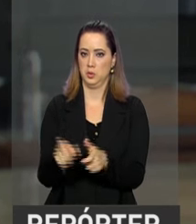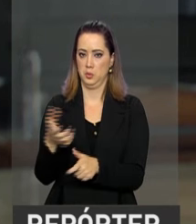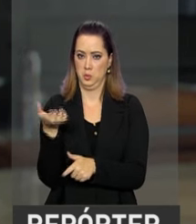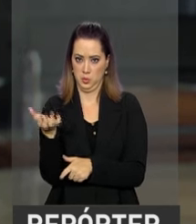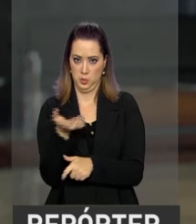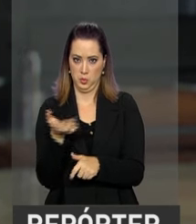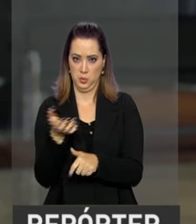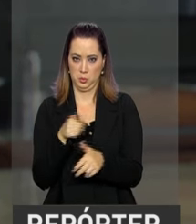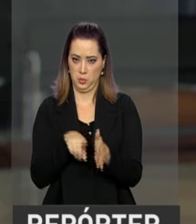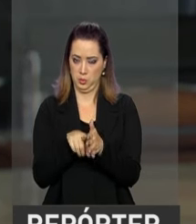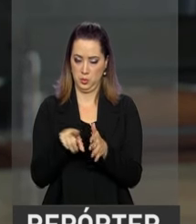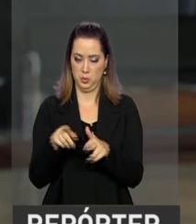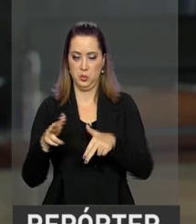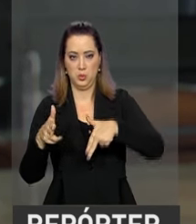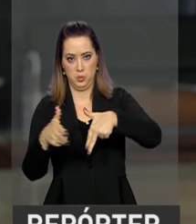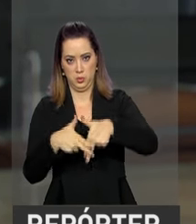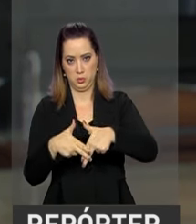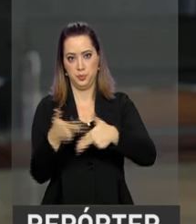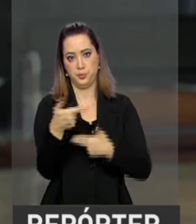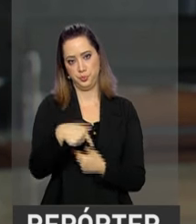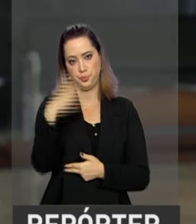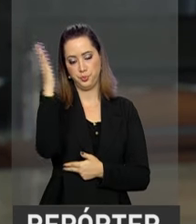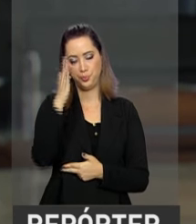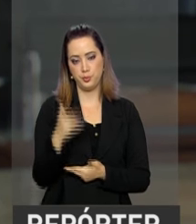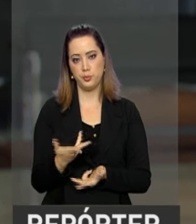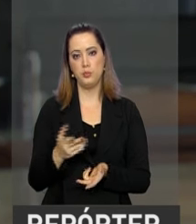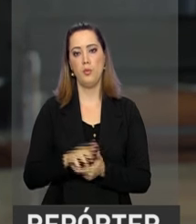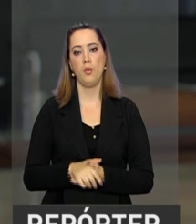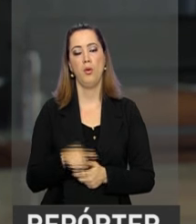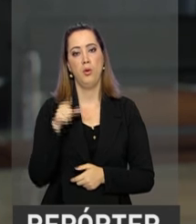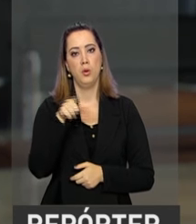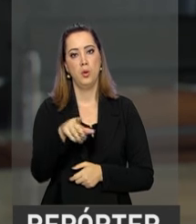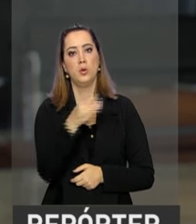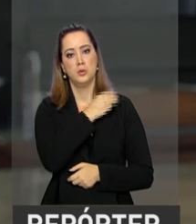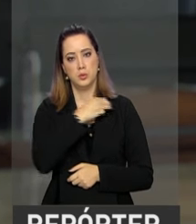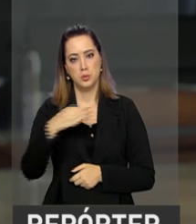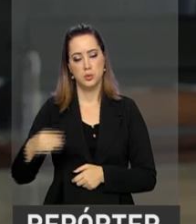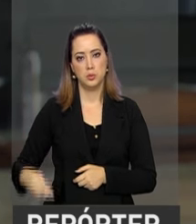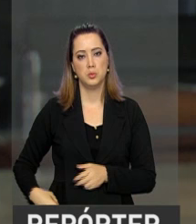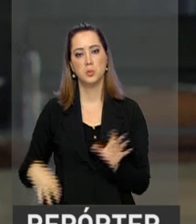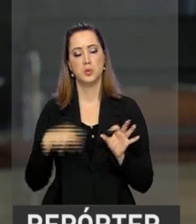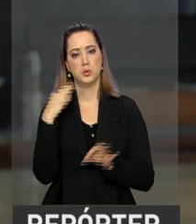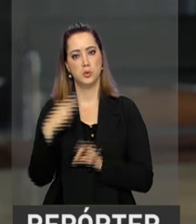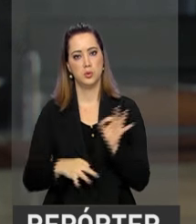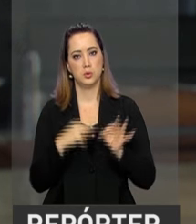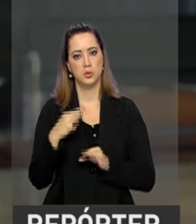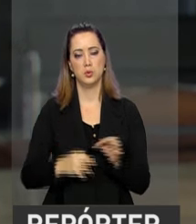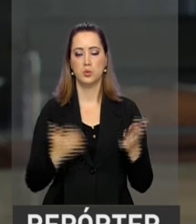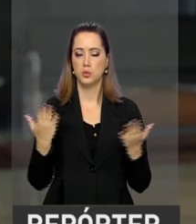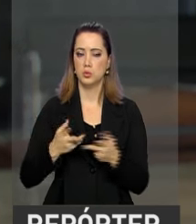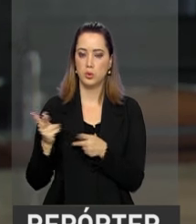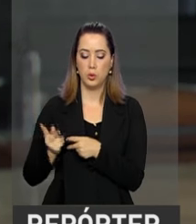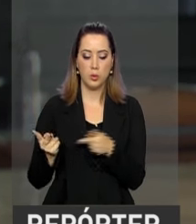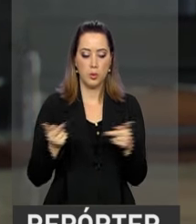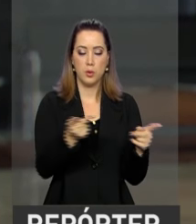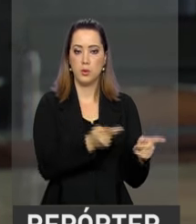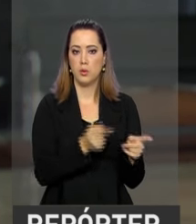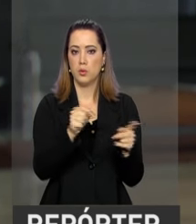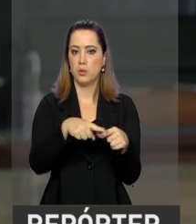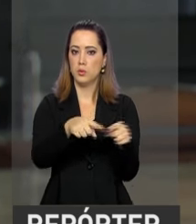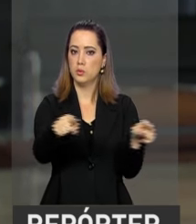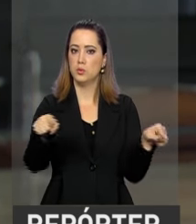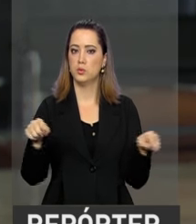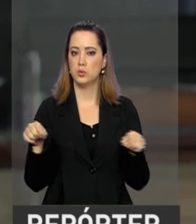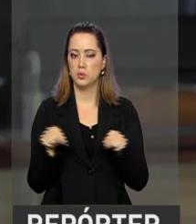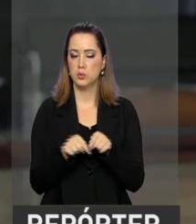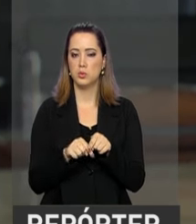envolvimento com o terrorismo. Raul Jungmann vem fazendo aí as últimas visitas aos centros de defesa, centros de